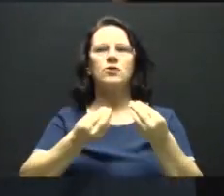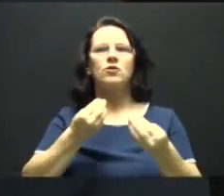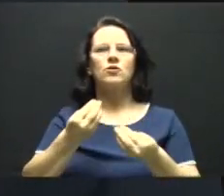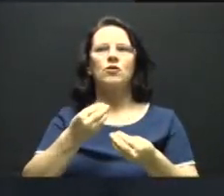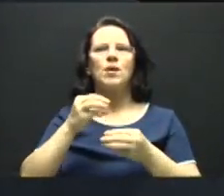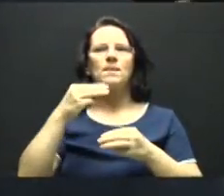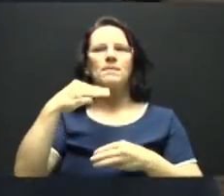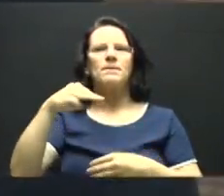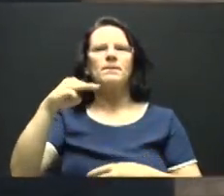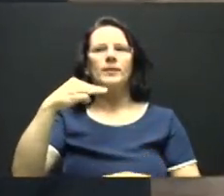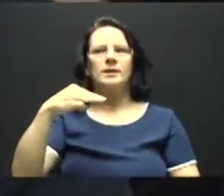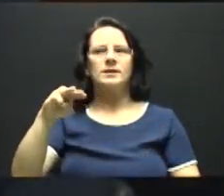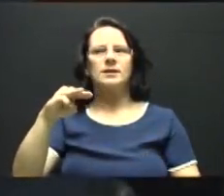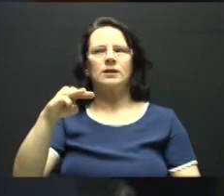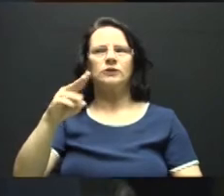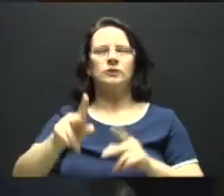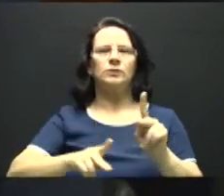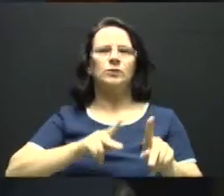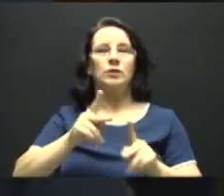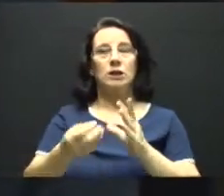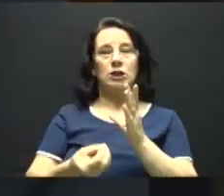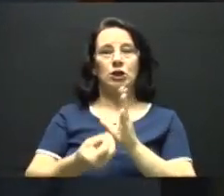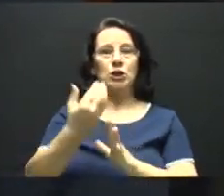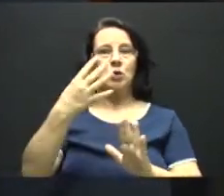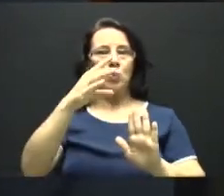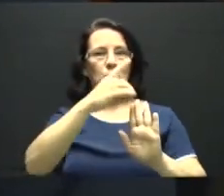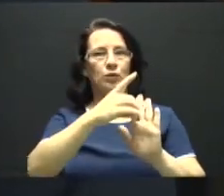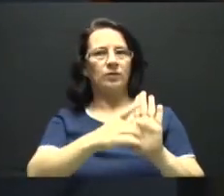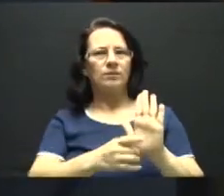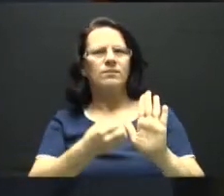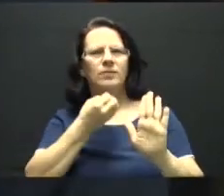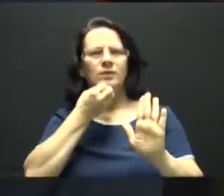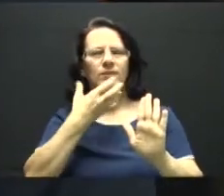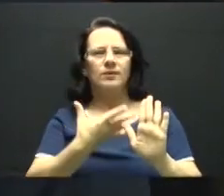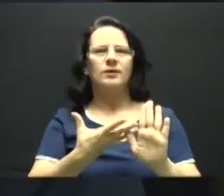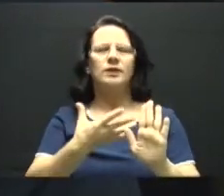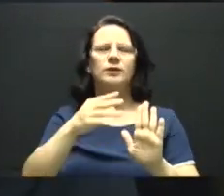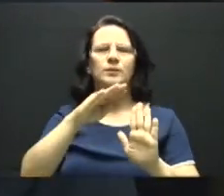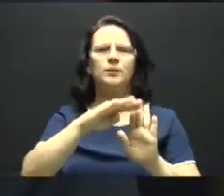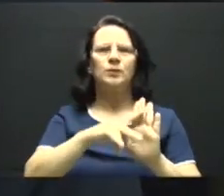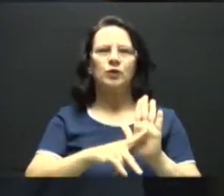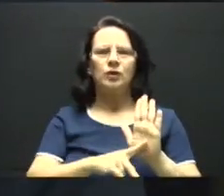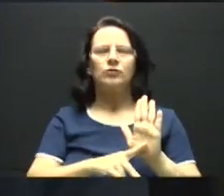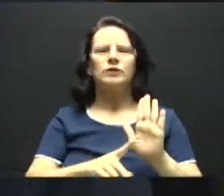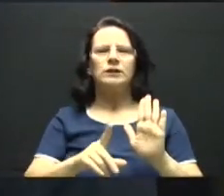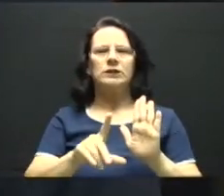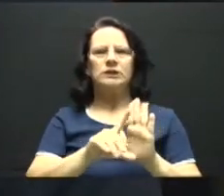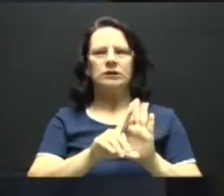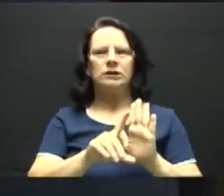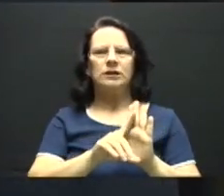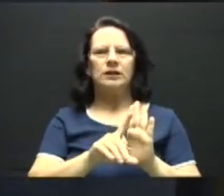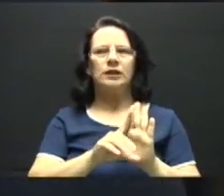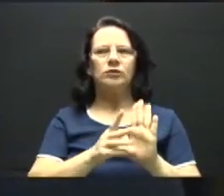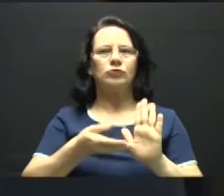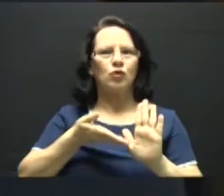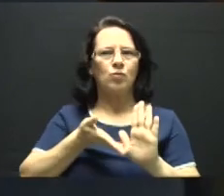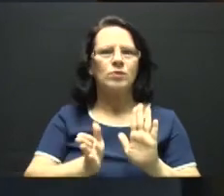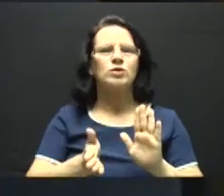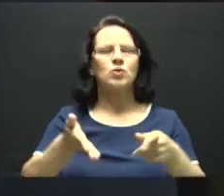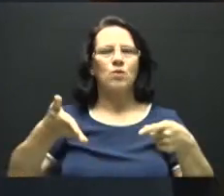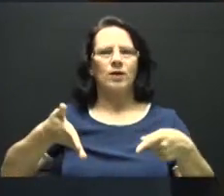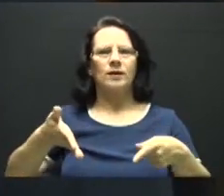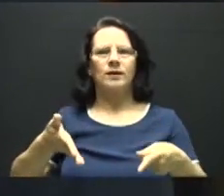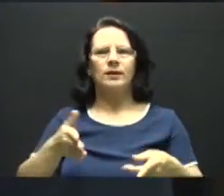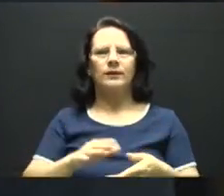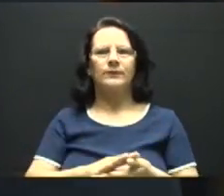momento o senhor que criou esse ato solene tão importante na nossa cidade esse projeto de lei é um projeto de lei que nasceu nessa casa